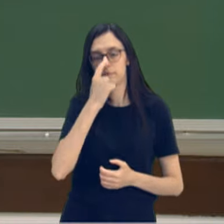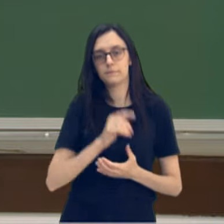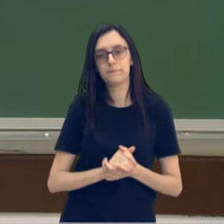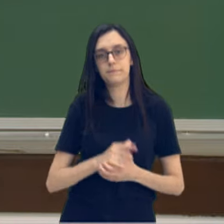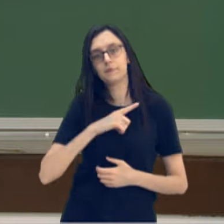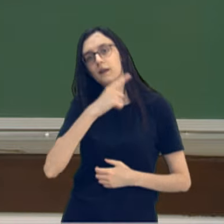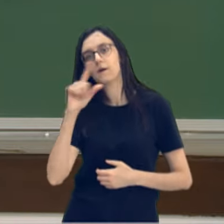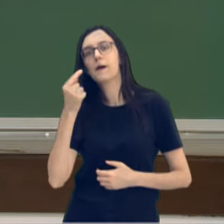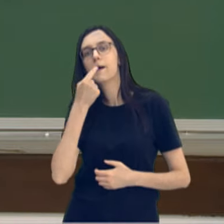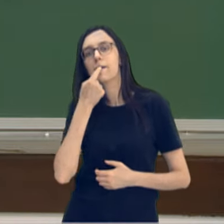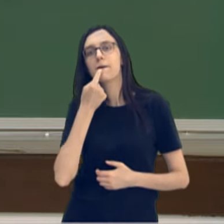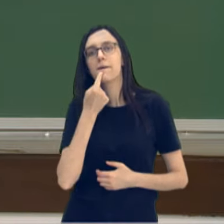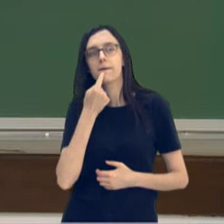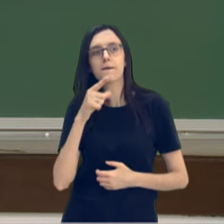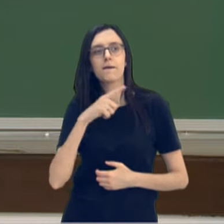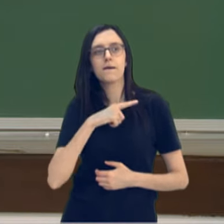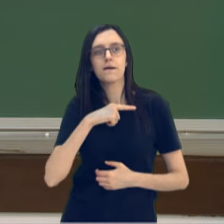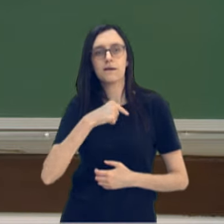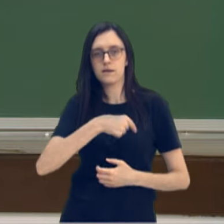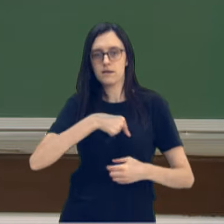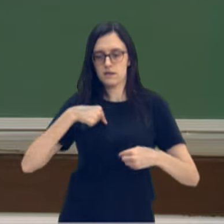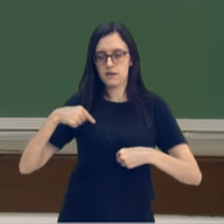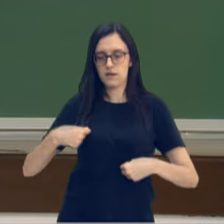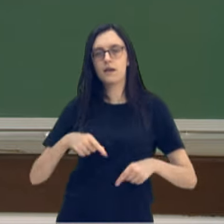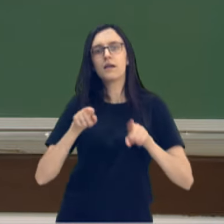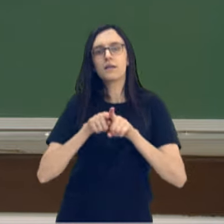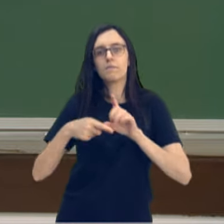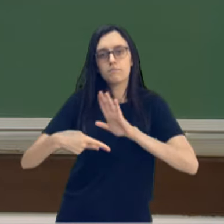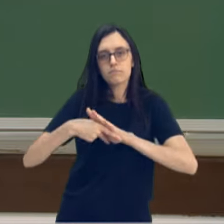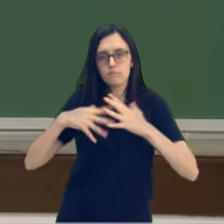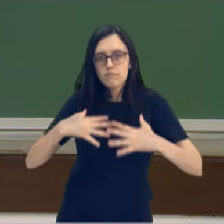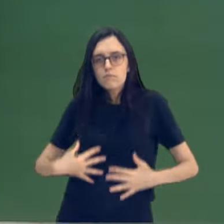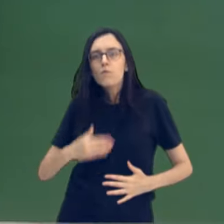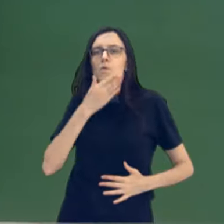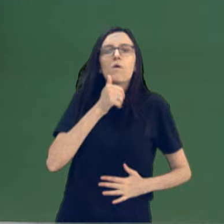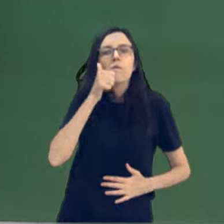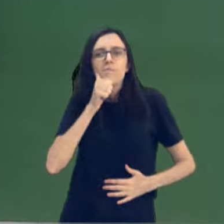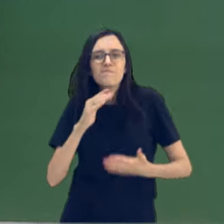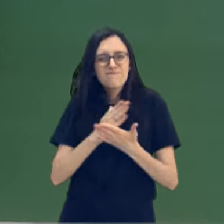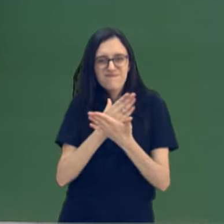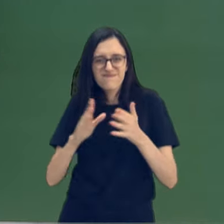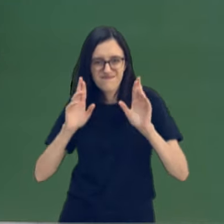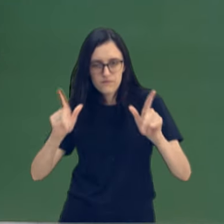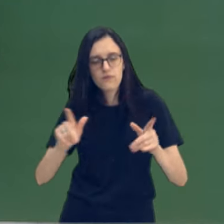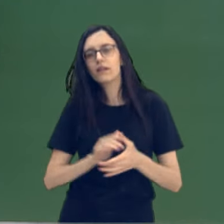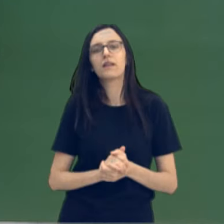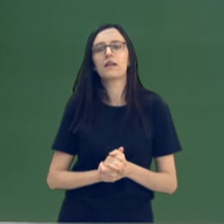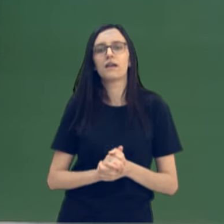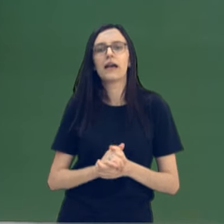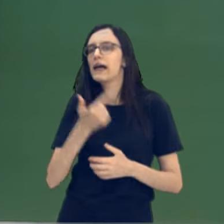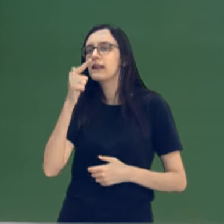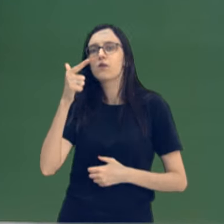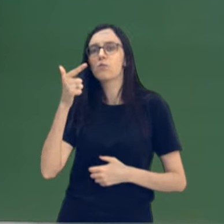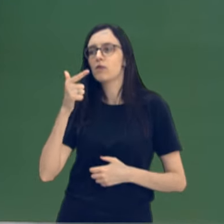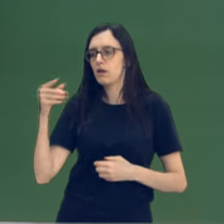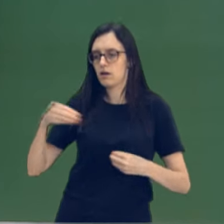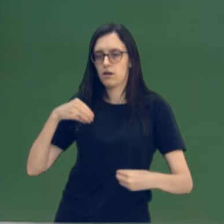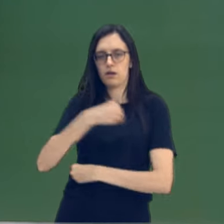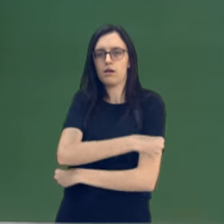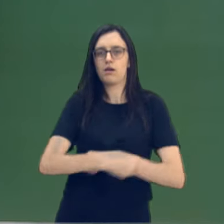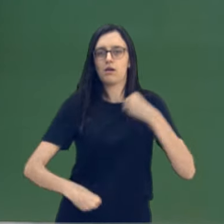Aí tem a herpes labial, a herpes inguinal e a herpes genital. 3 tipos diferentes. Uma não muda para outro lugar do corpo.